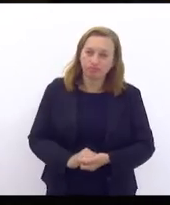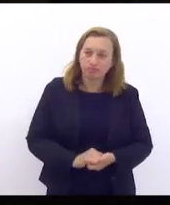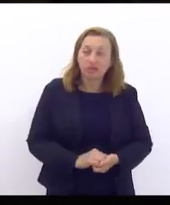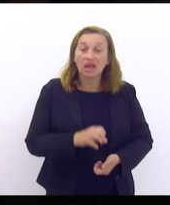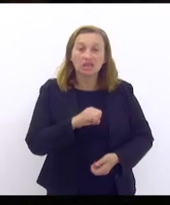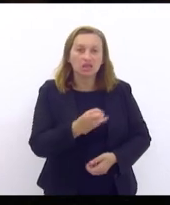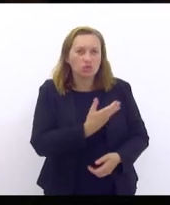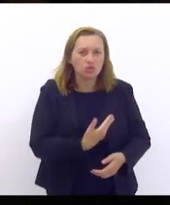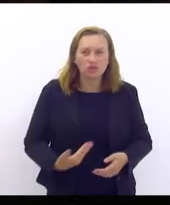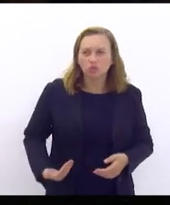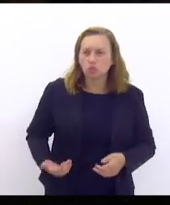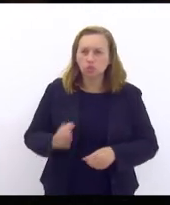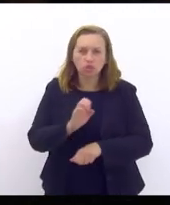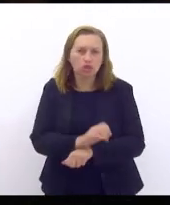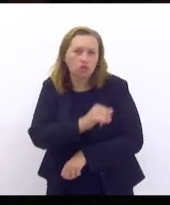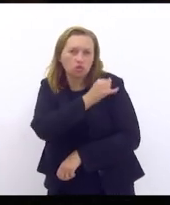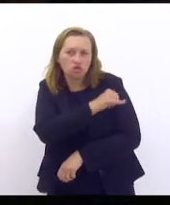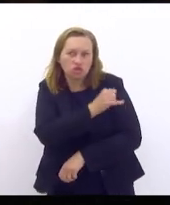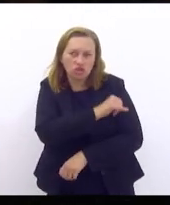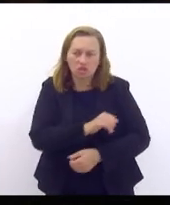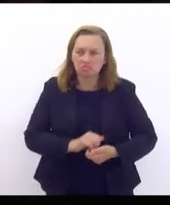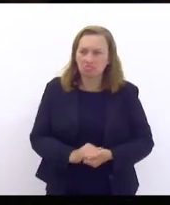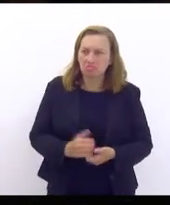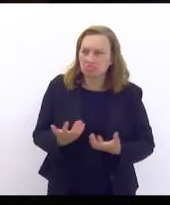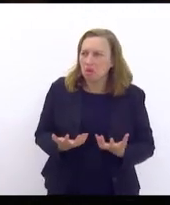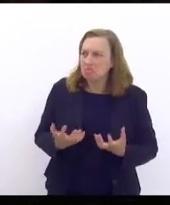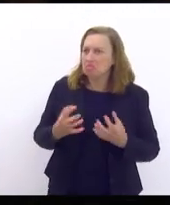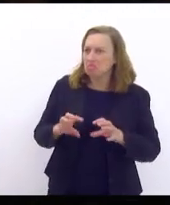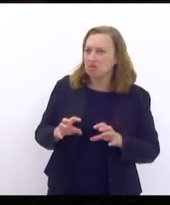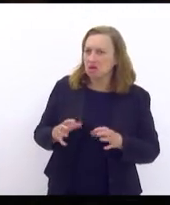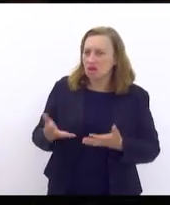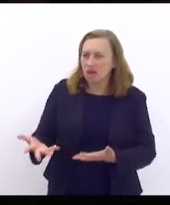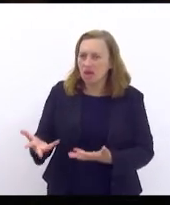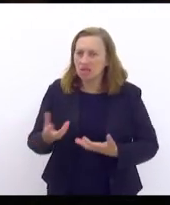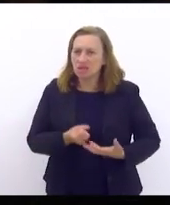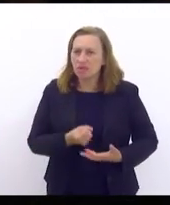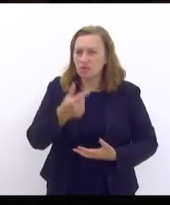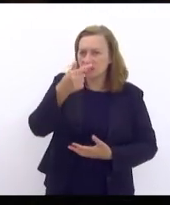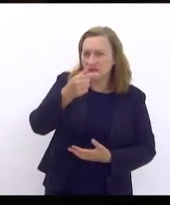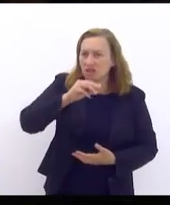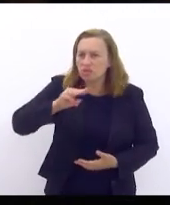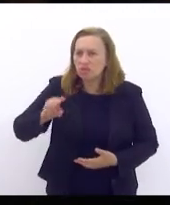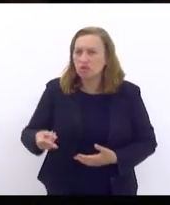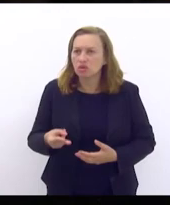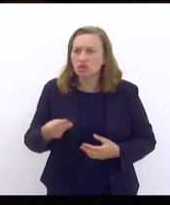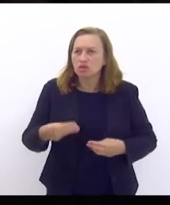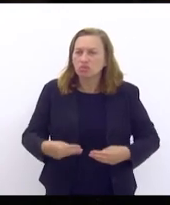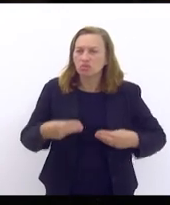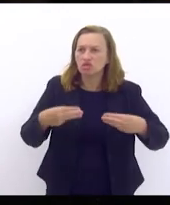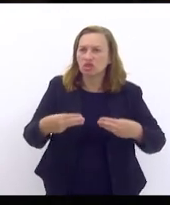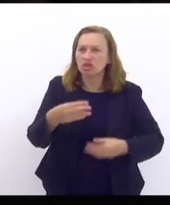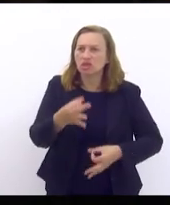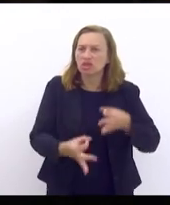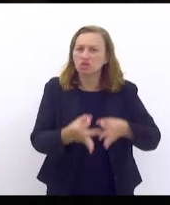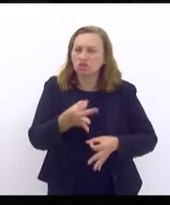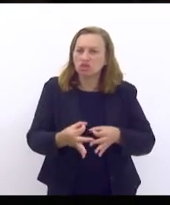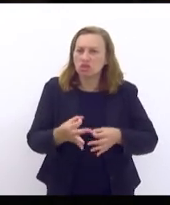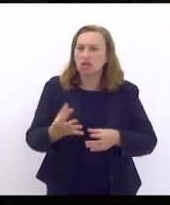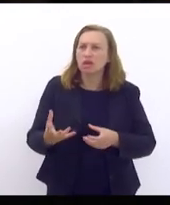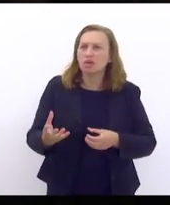Se o governador do estado do Rio de Janeiro não quis receber os 7 milhões do Ministério da Justiça para